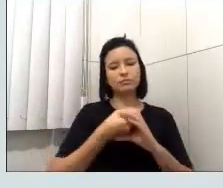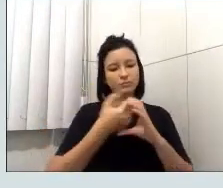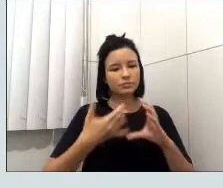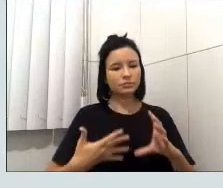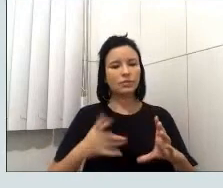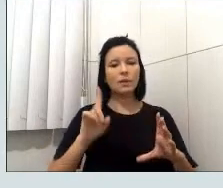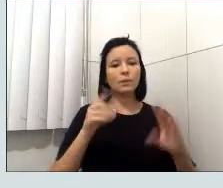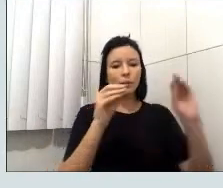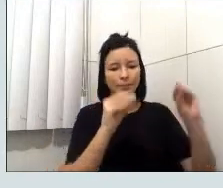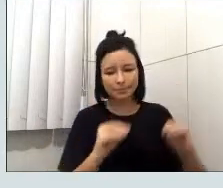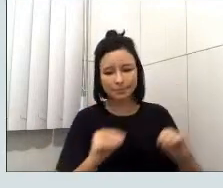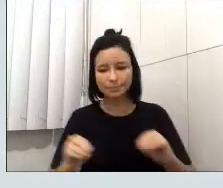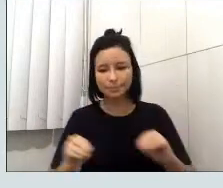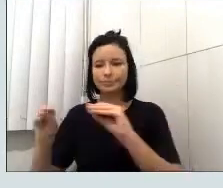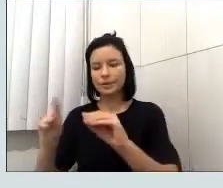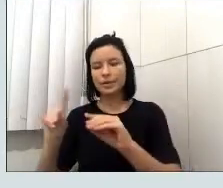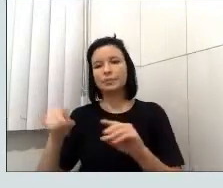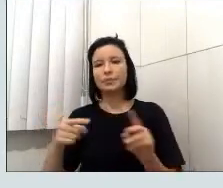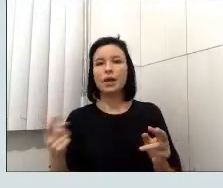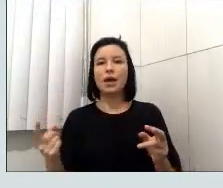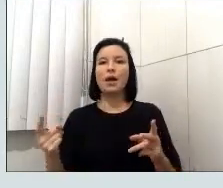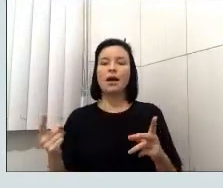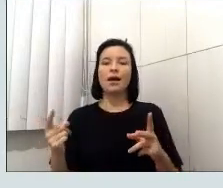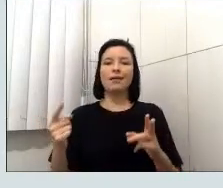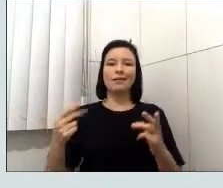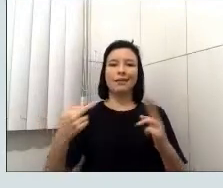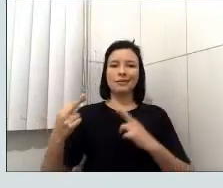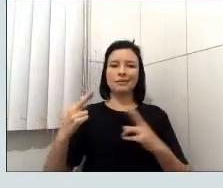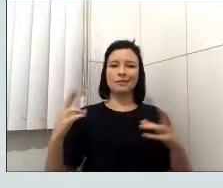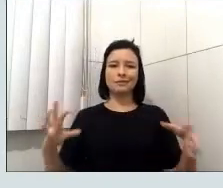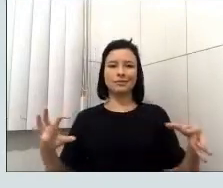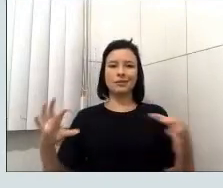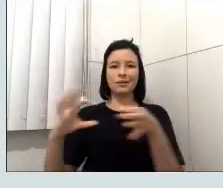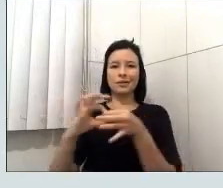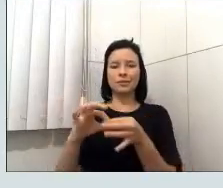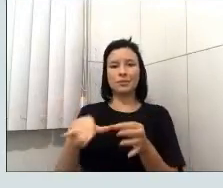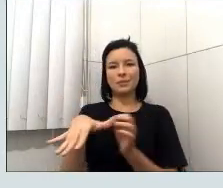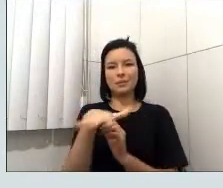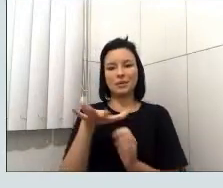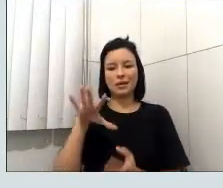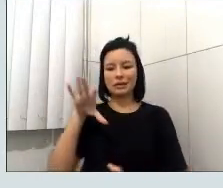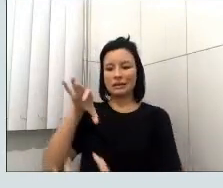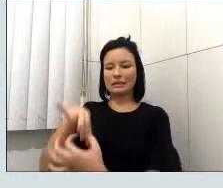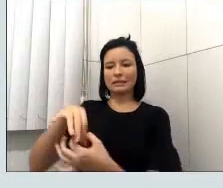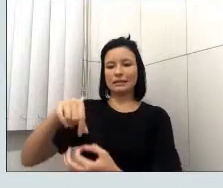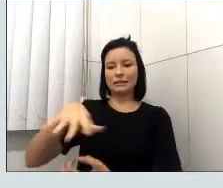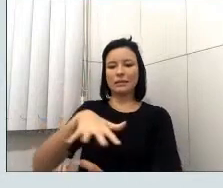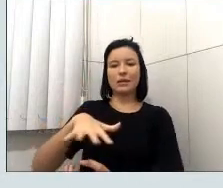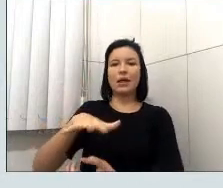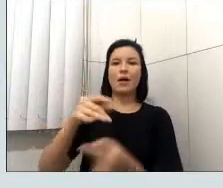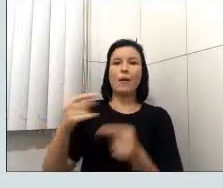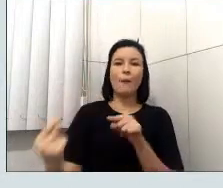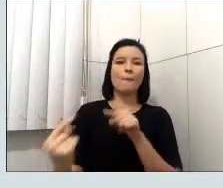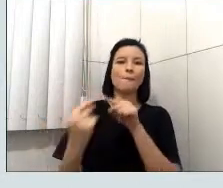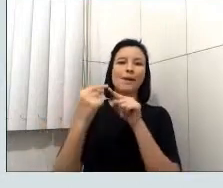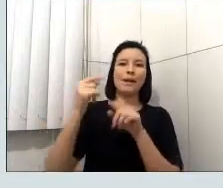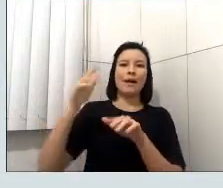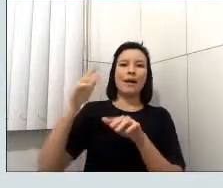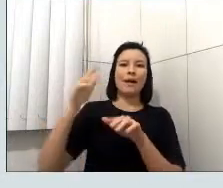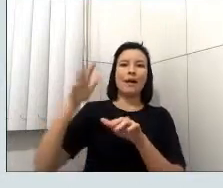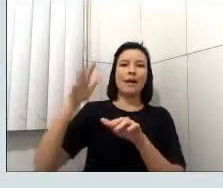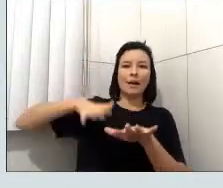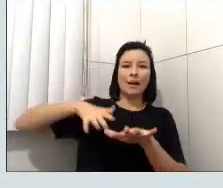se relacionar exatamente ao ambiente que eles viviam, que era o ambiente litorâneo. E aí eles